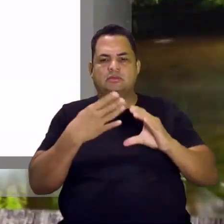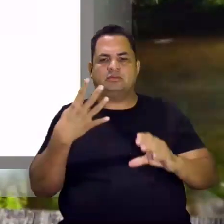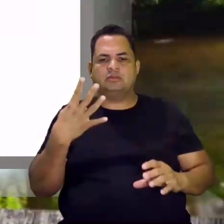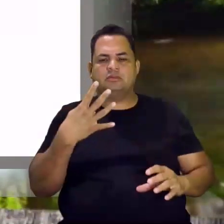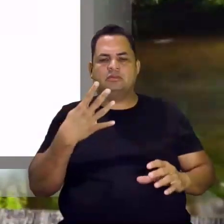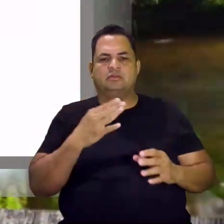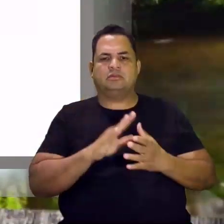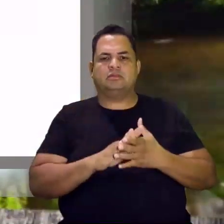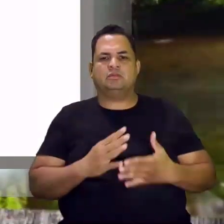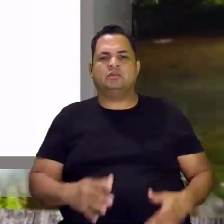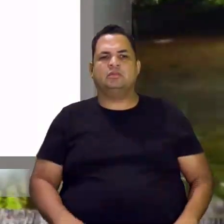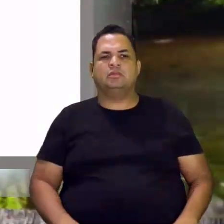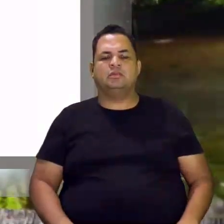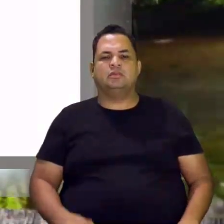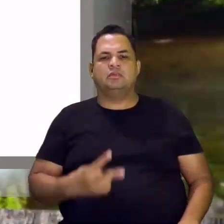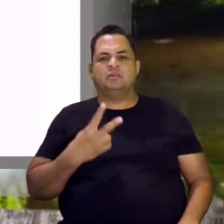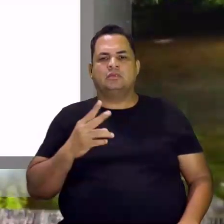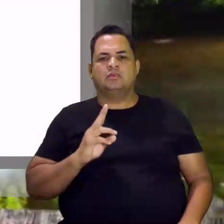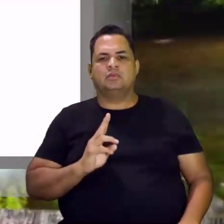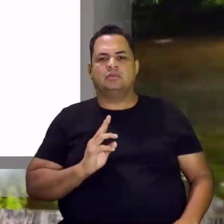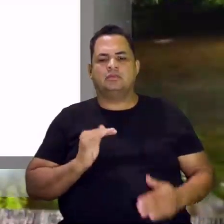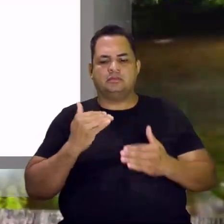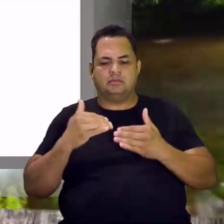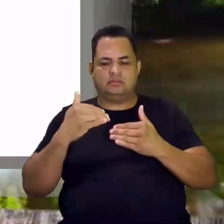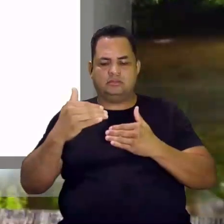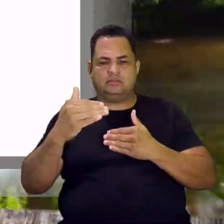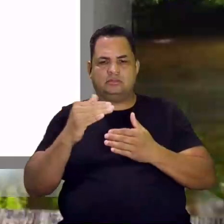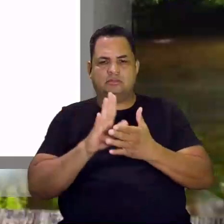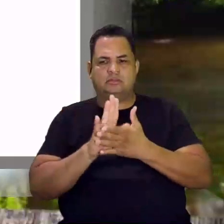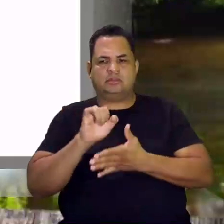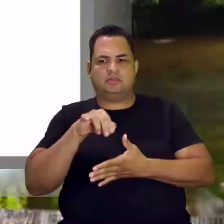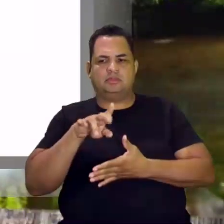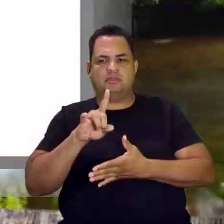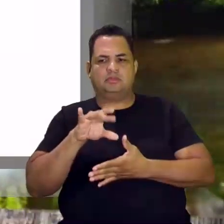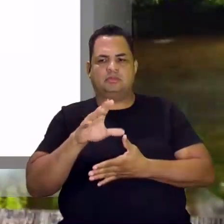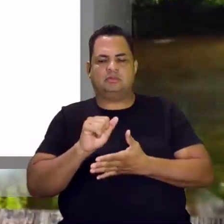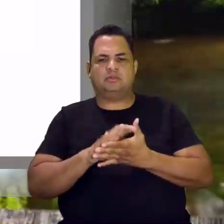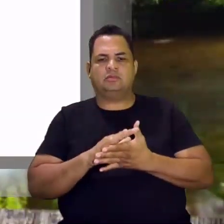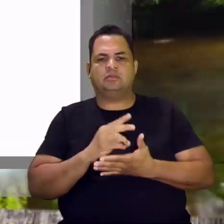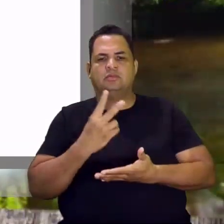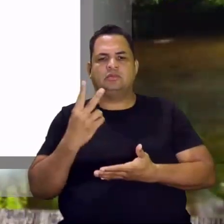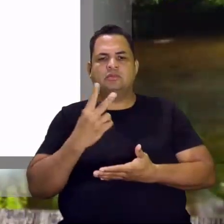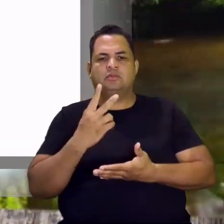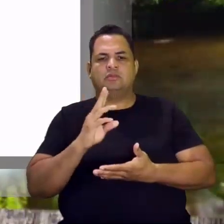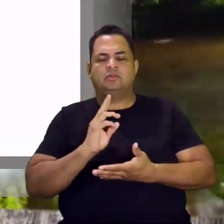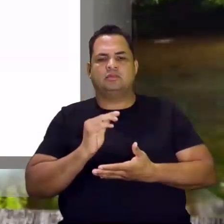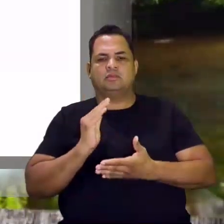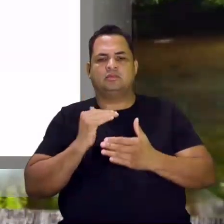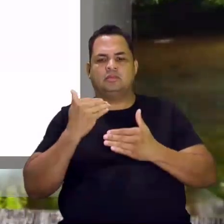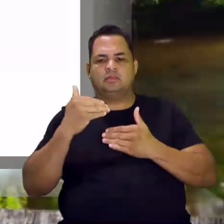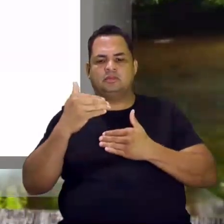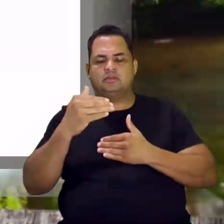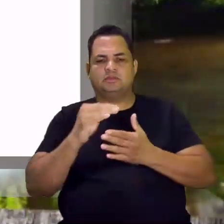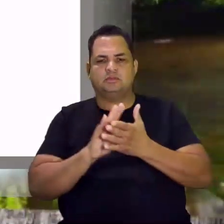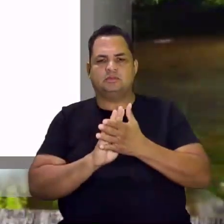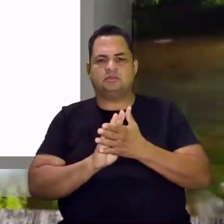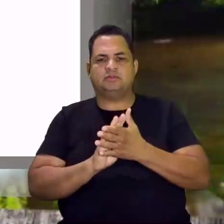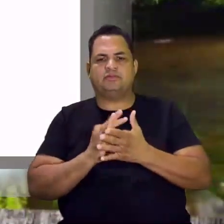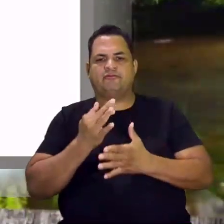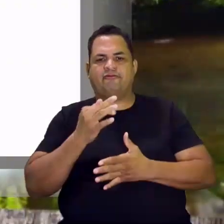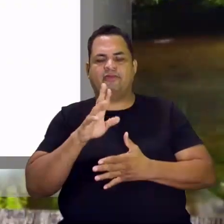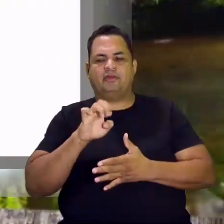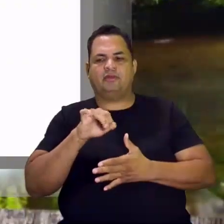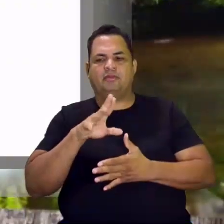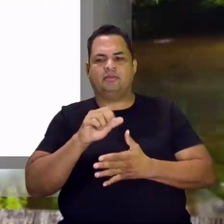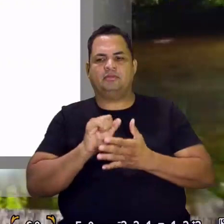4, 2 para o processo autotrófico e 2 para o processo heterotrófico, que é a fermentação e a respiração, onde você